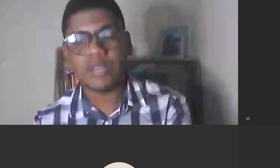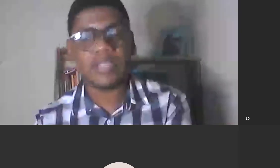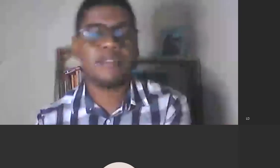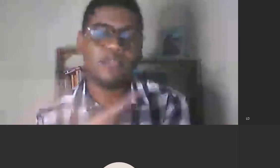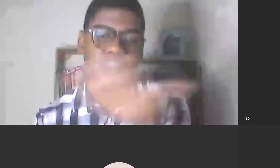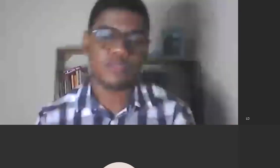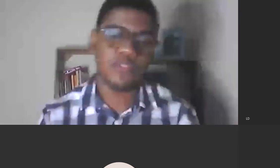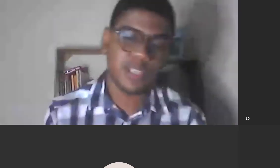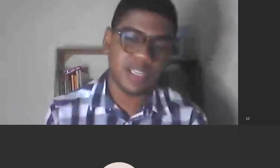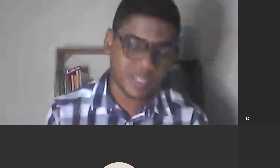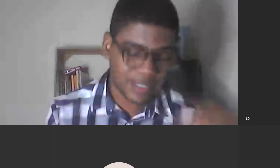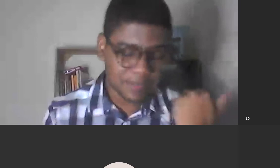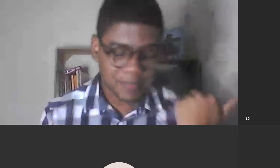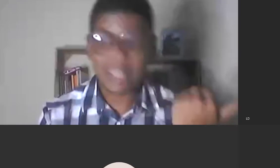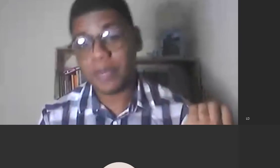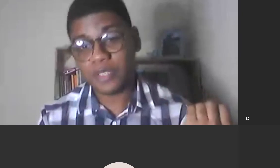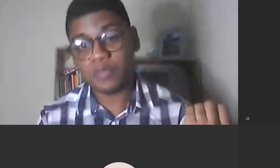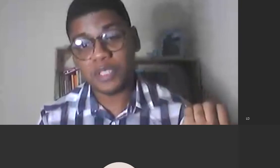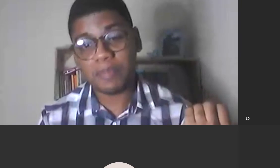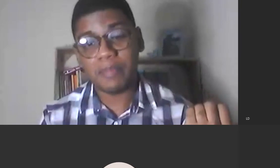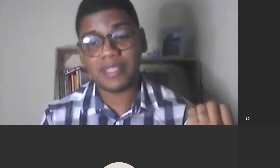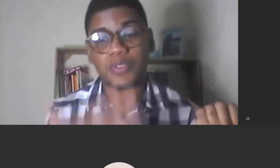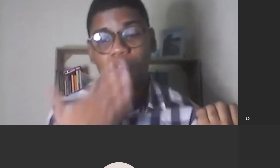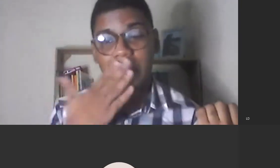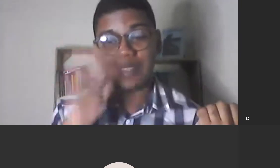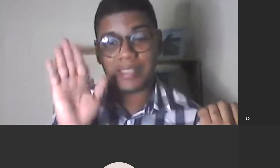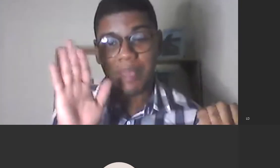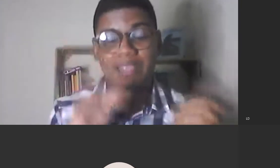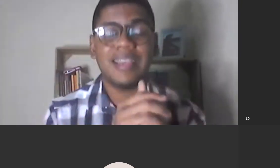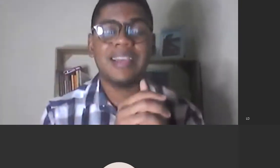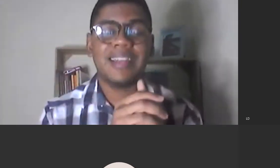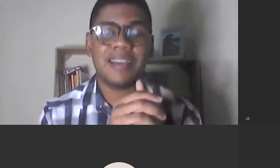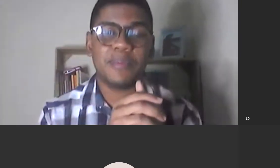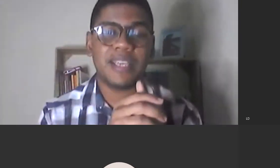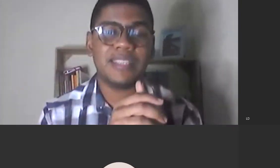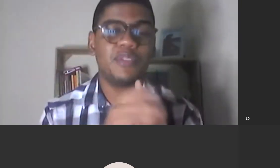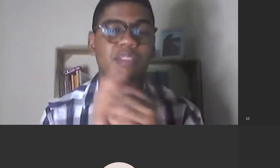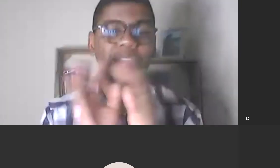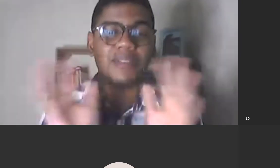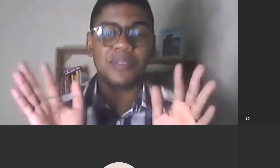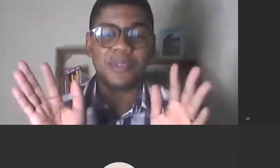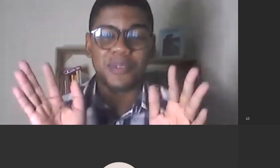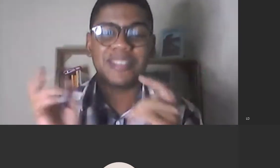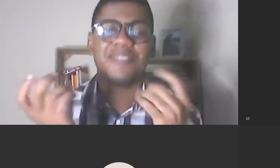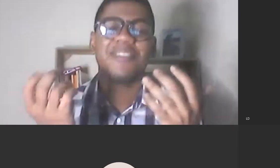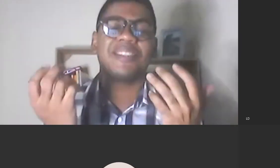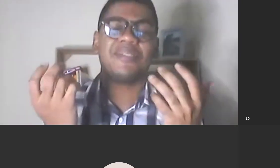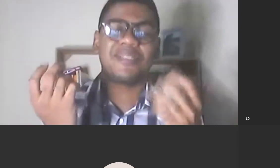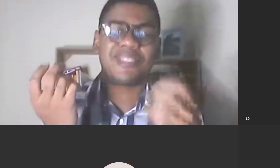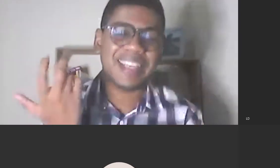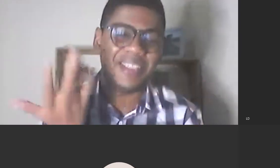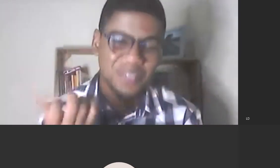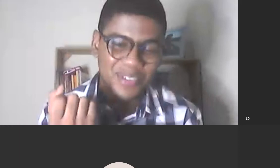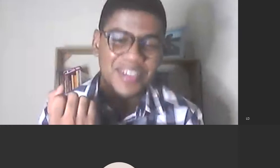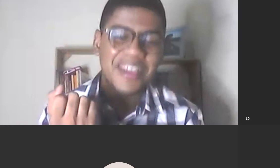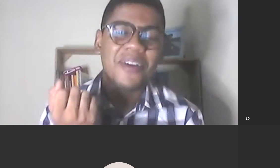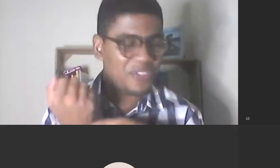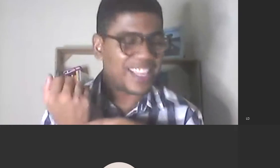Bárbara sugeriu, né? Enviar os vídeos antes. E aí eu preciso pedir permissão aos colegas também, né? Porque esses vídeos não estão no YouTube, esses vídeos